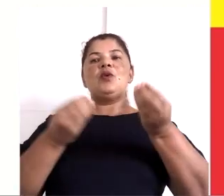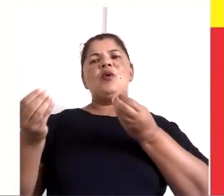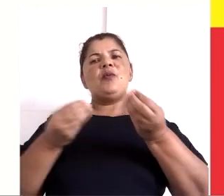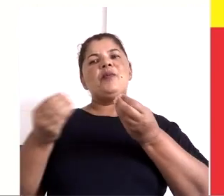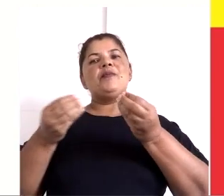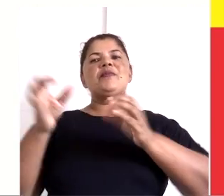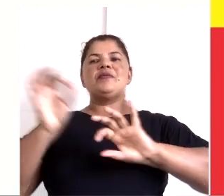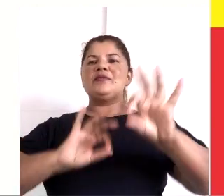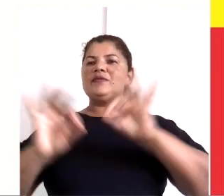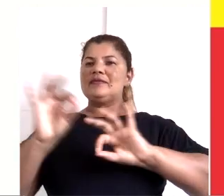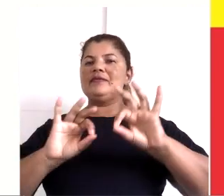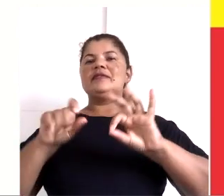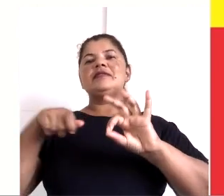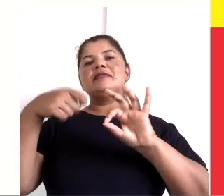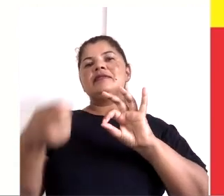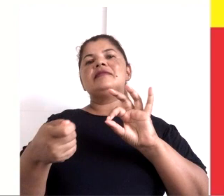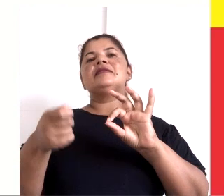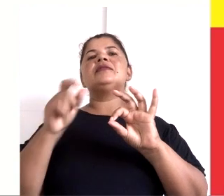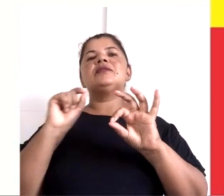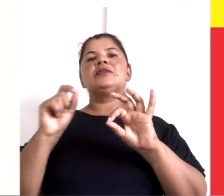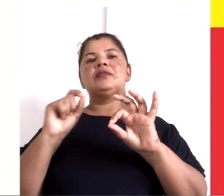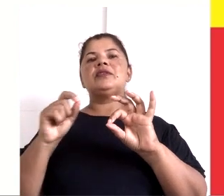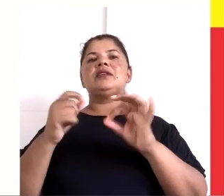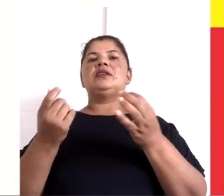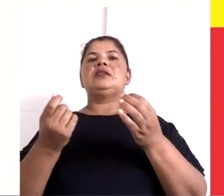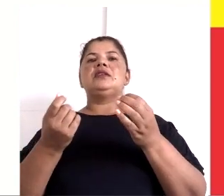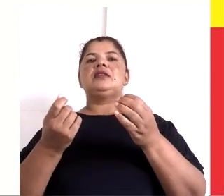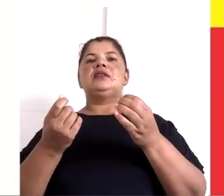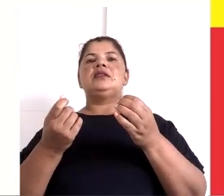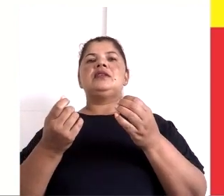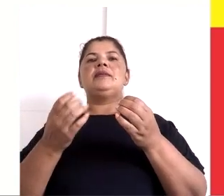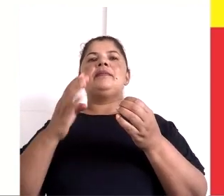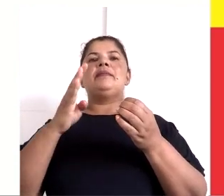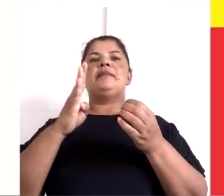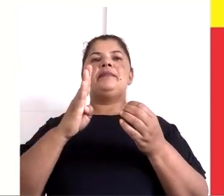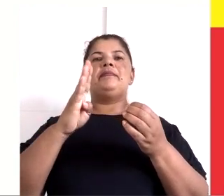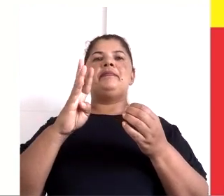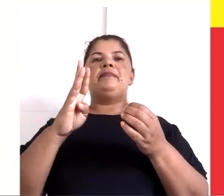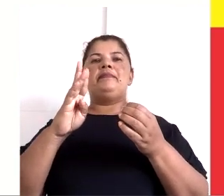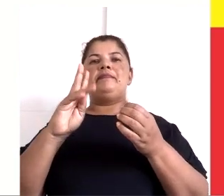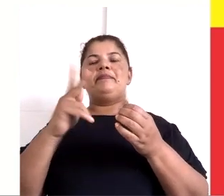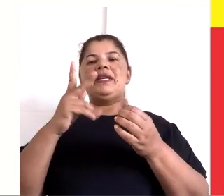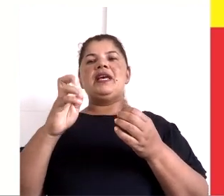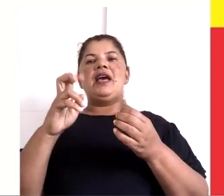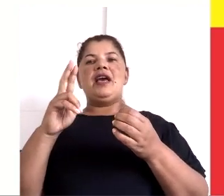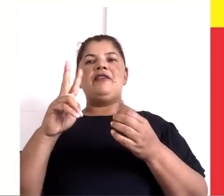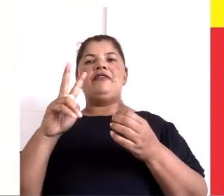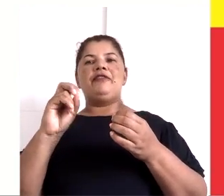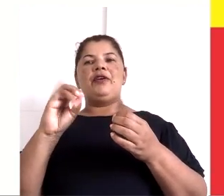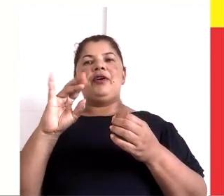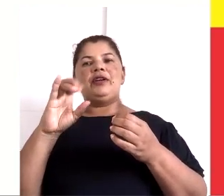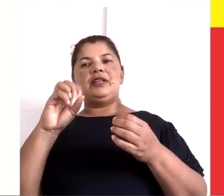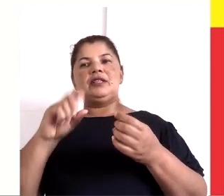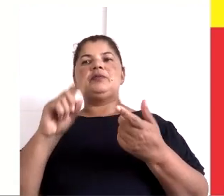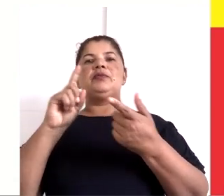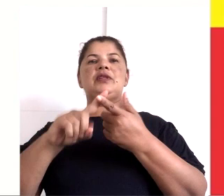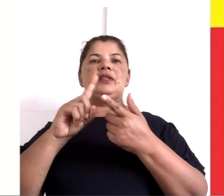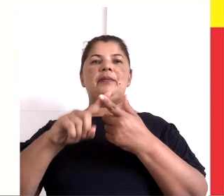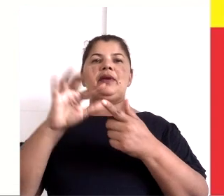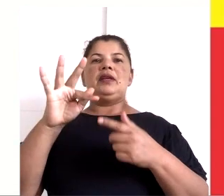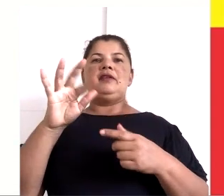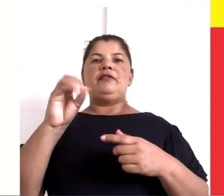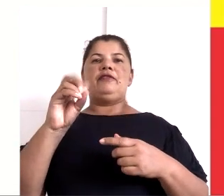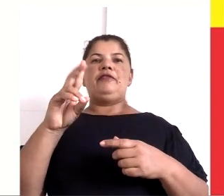organizações ficaram conhecidos como Taylorismo, tá? E Fordismo. Essas duas formas de